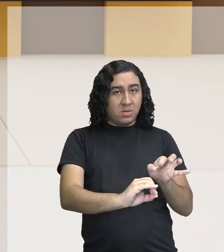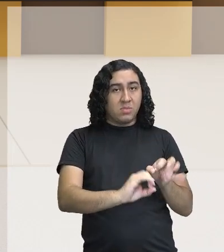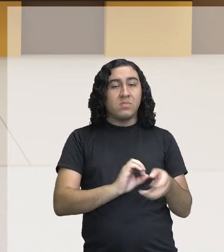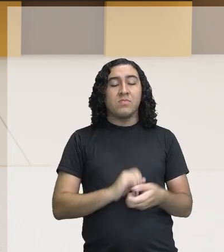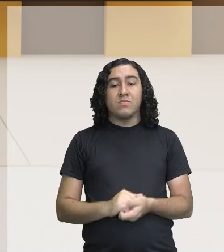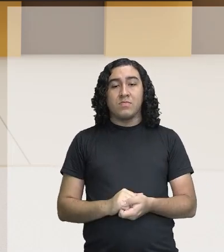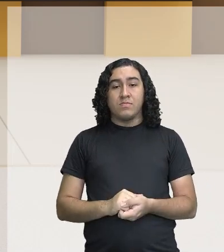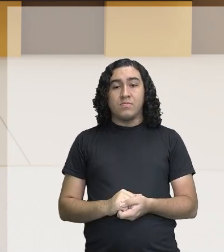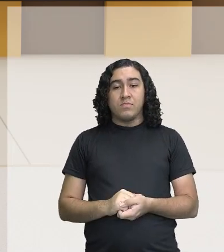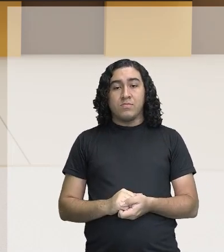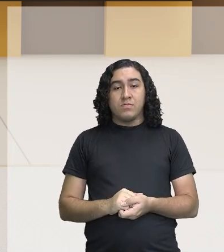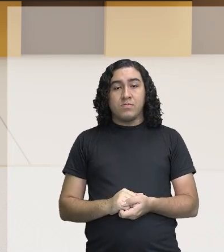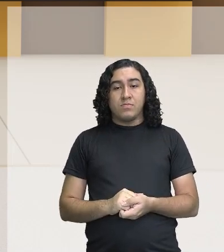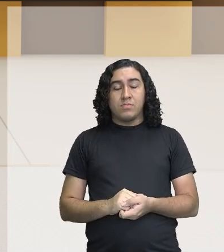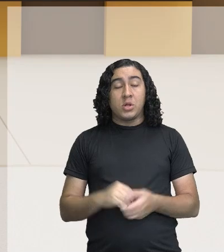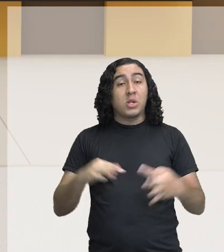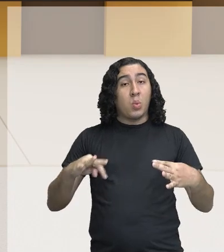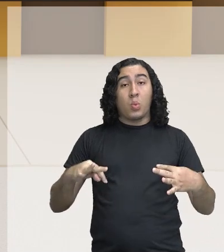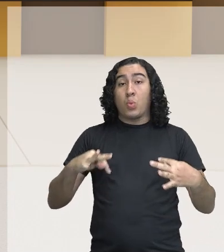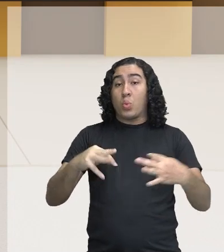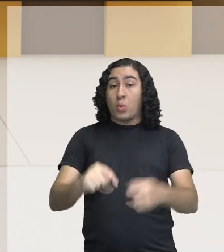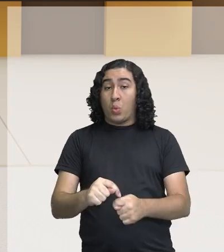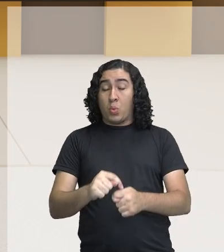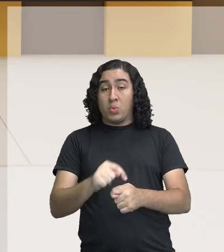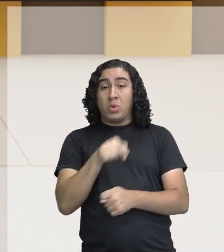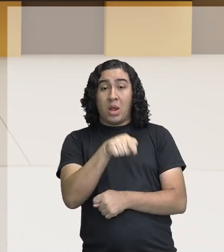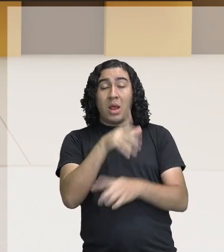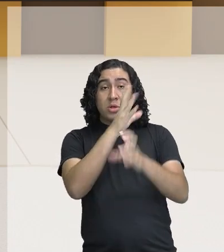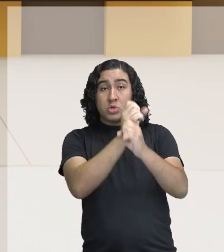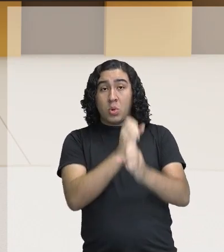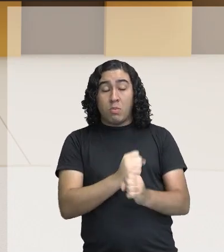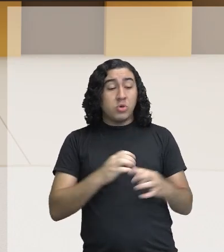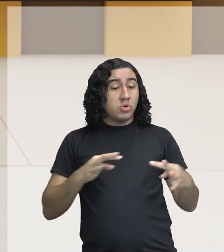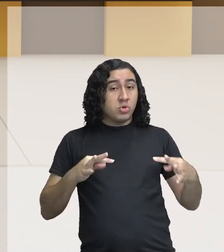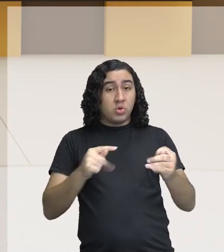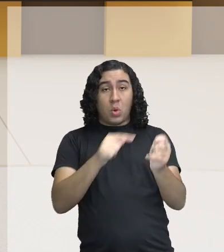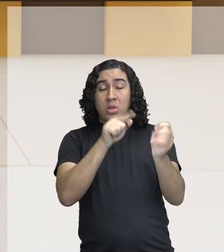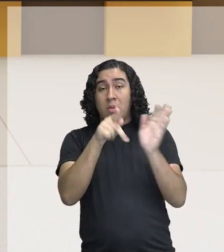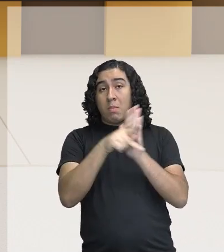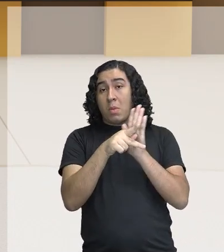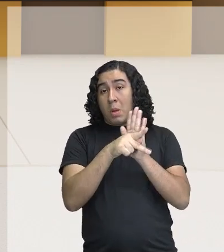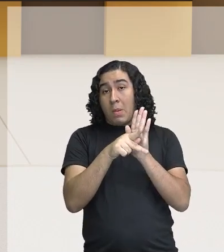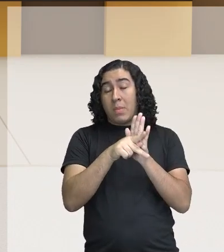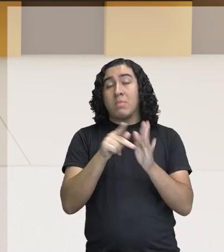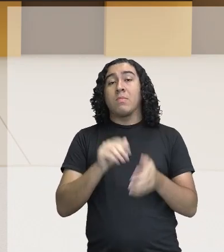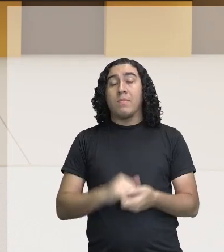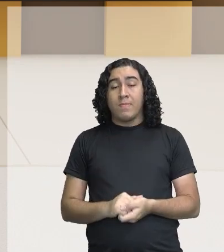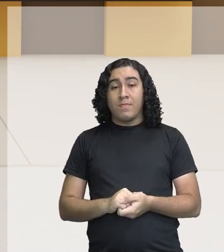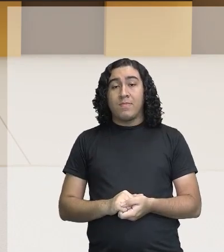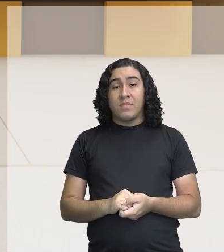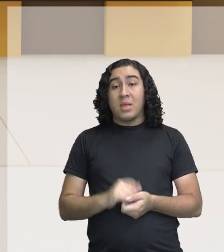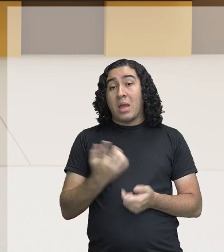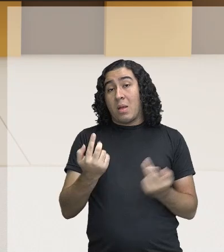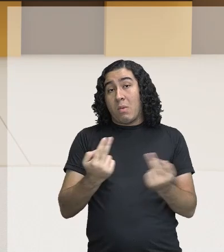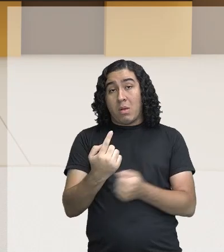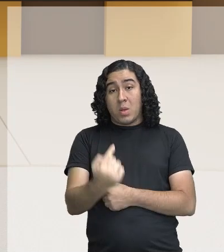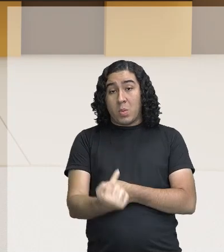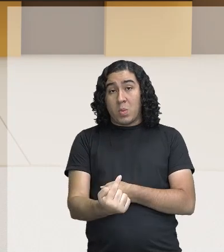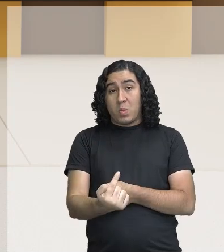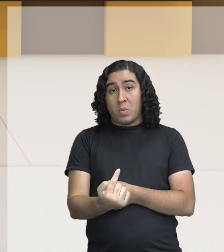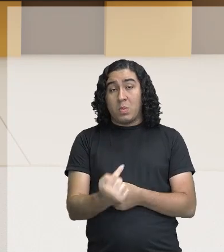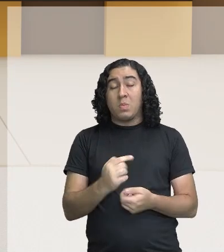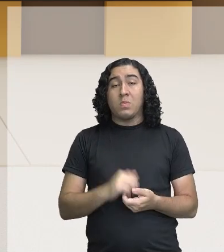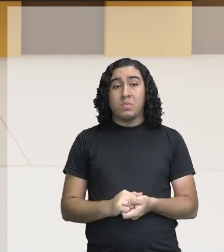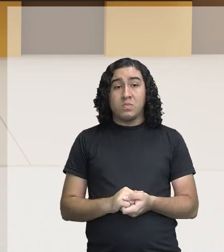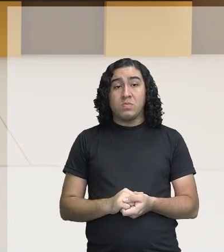total da frequência relativa é a soma de todas as frequências relativas, que é igual a 1. E a